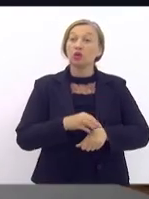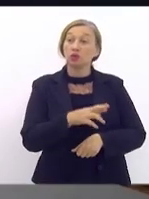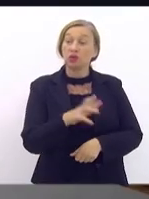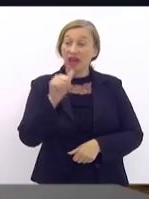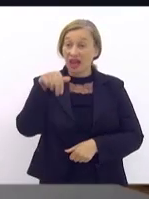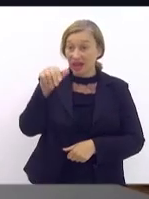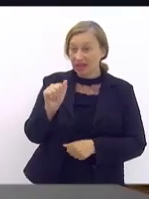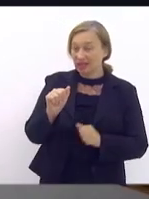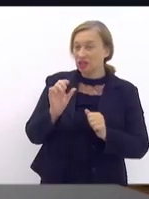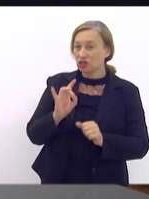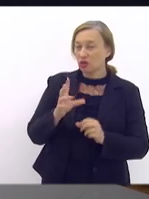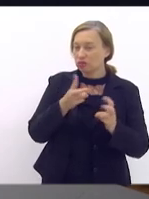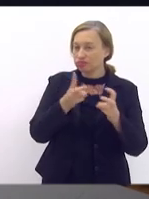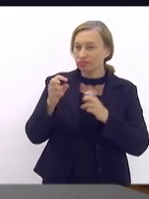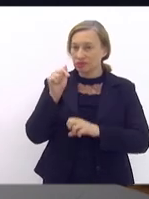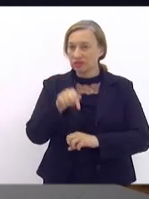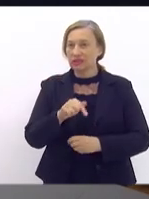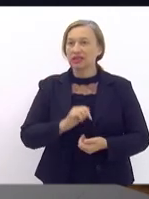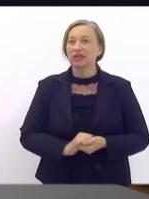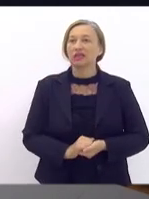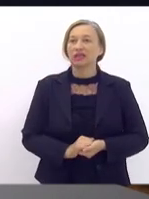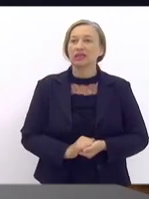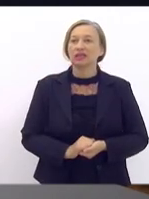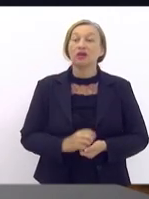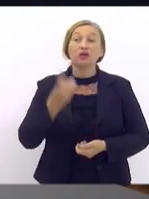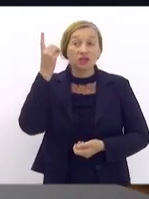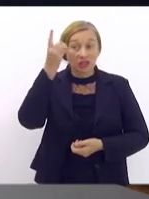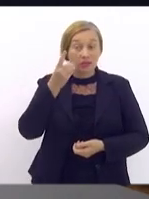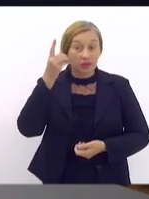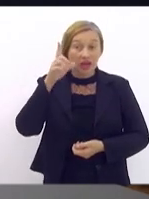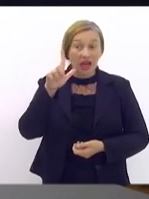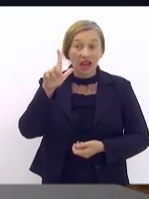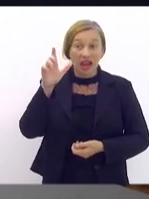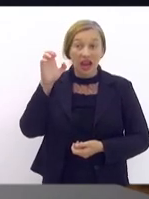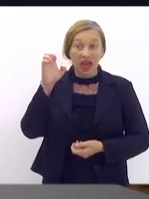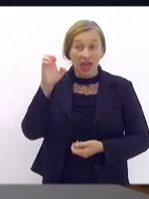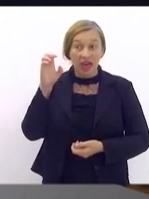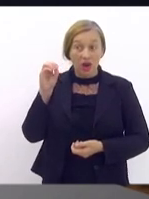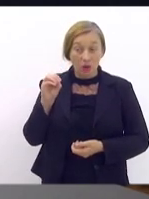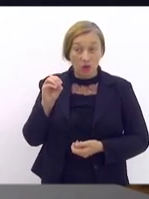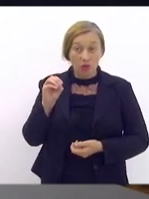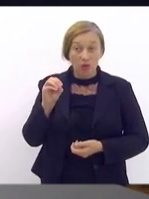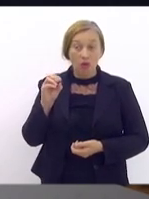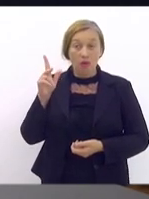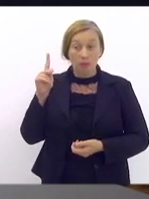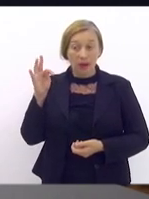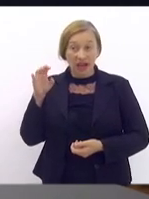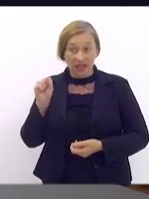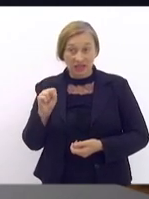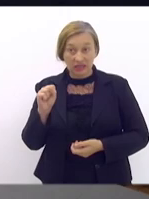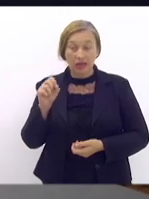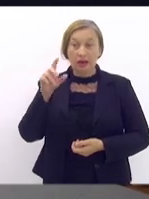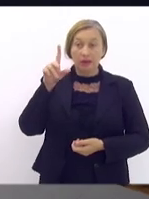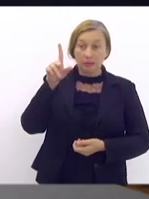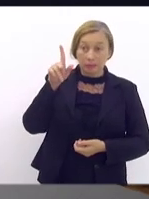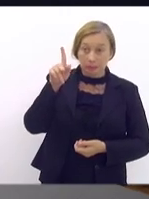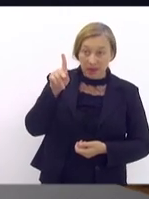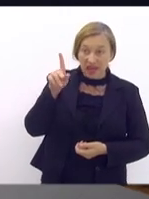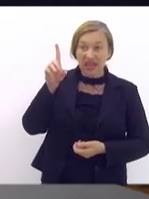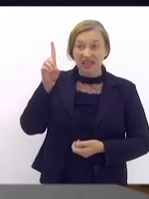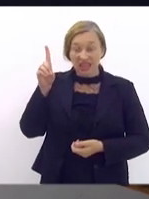fazer uma observação aqui é que o deputado Léo Prates, que é do PDT, deputado federal do PDT da